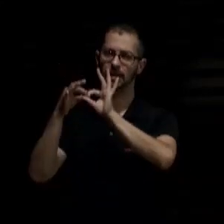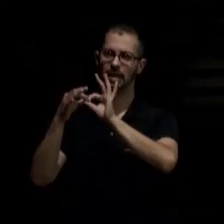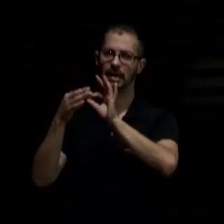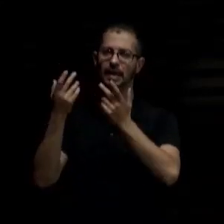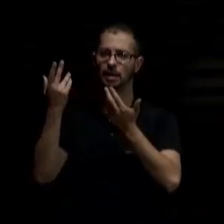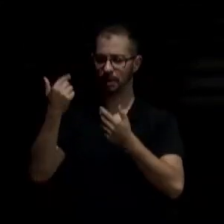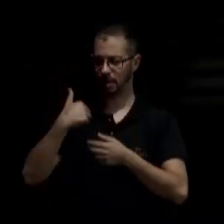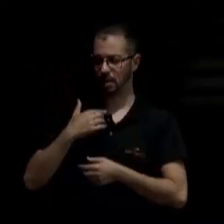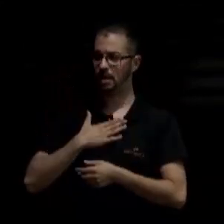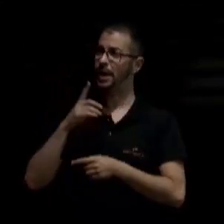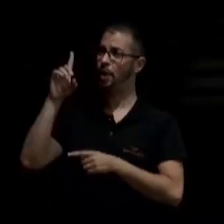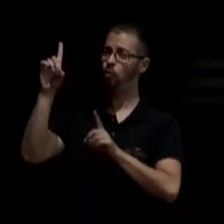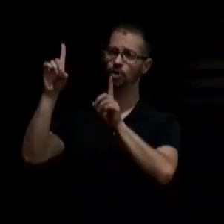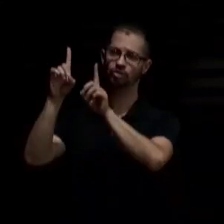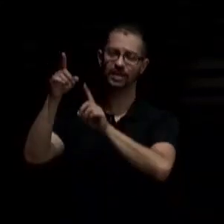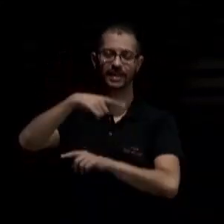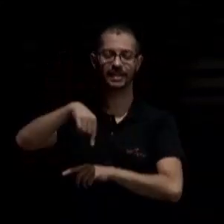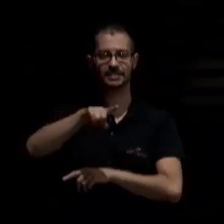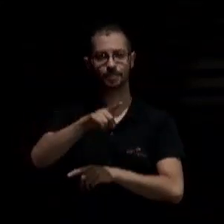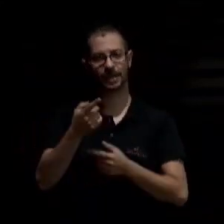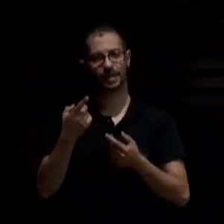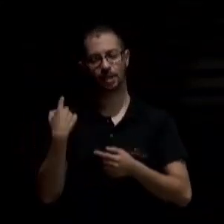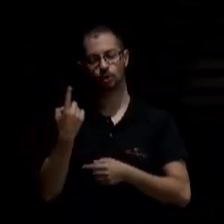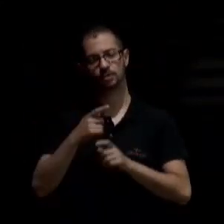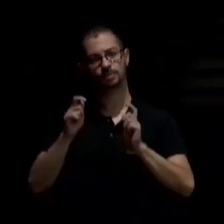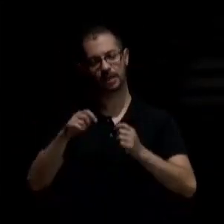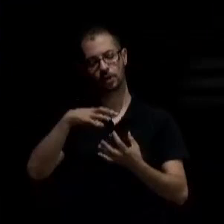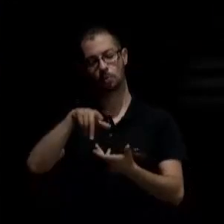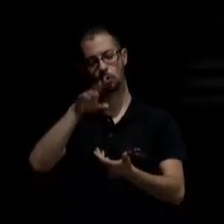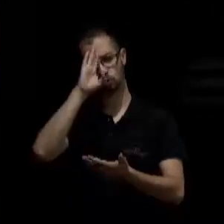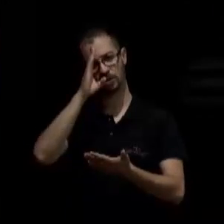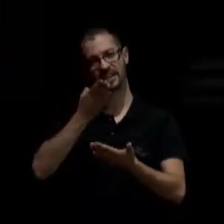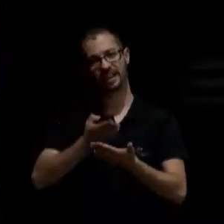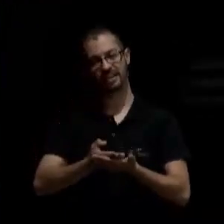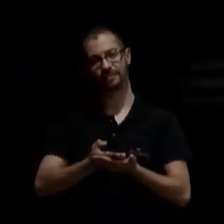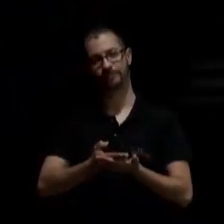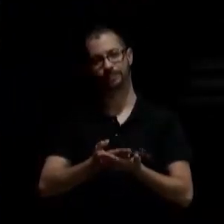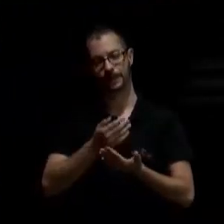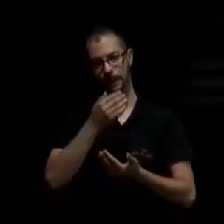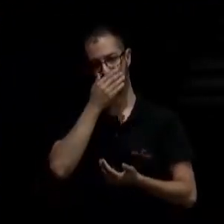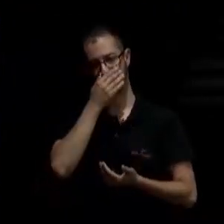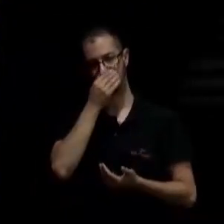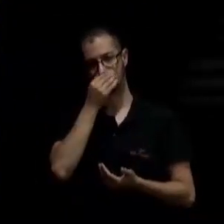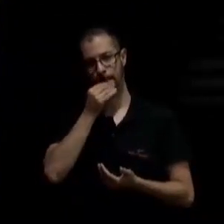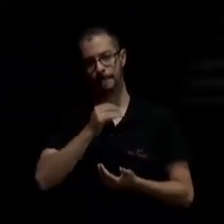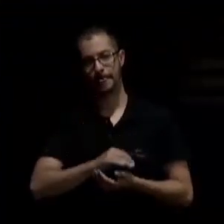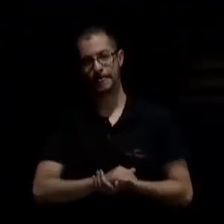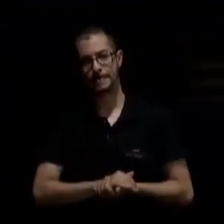em nós, para que o mundo creia que tu me enviaste. Agora ele apertou